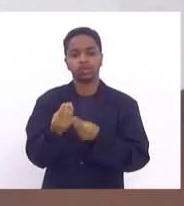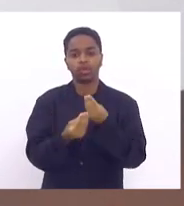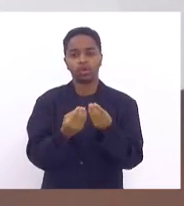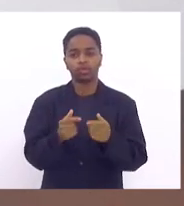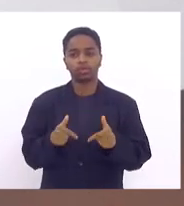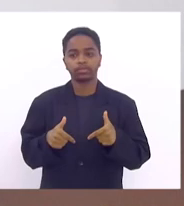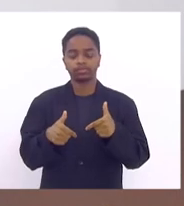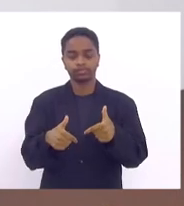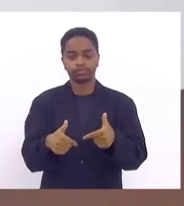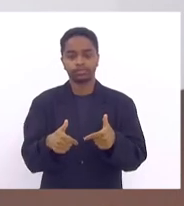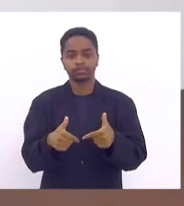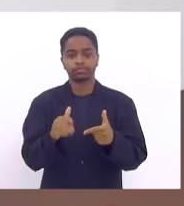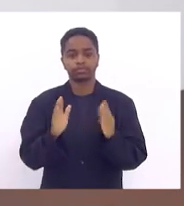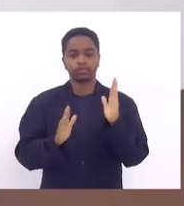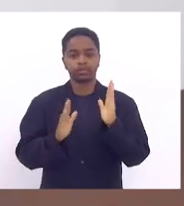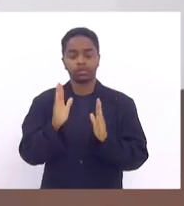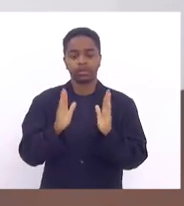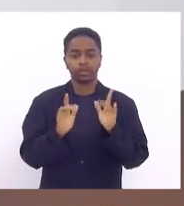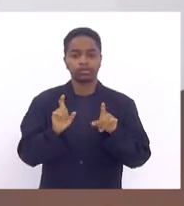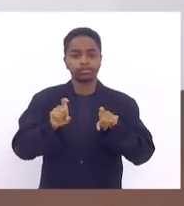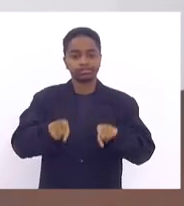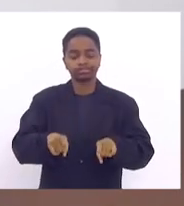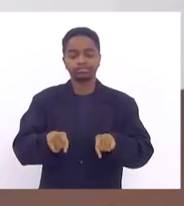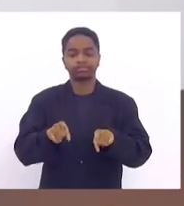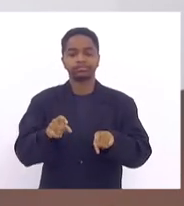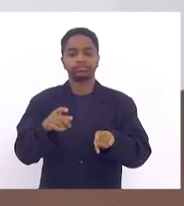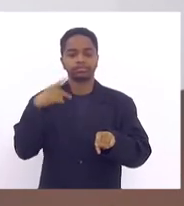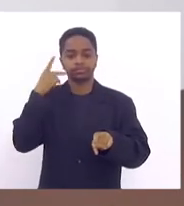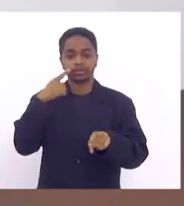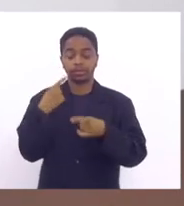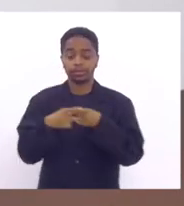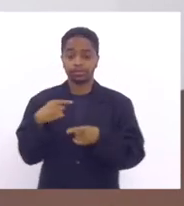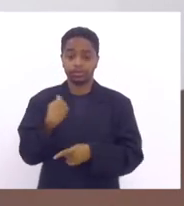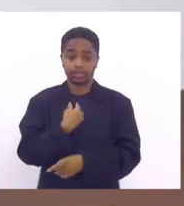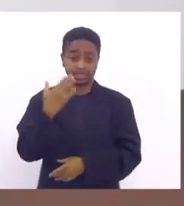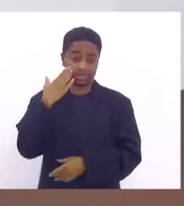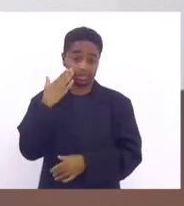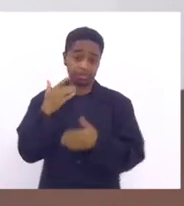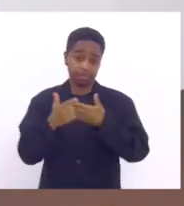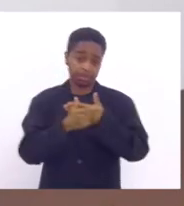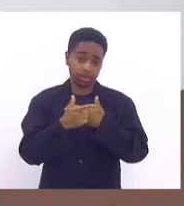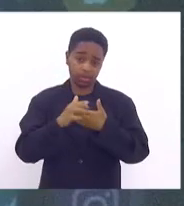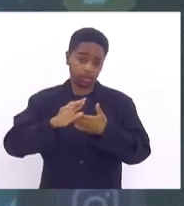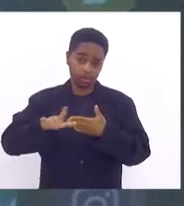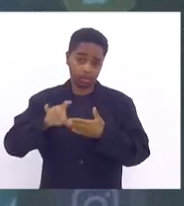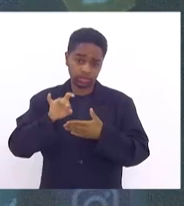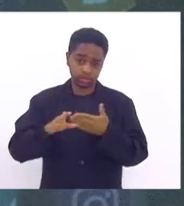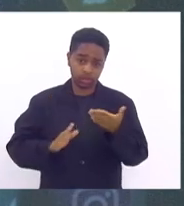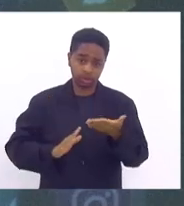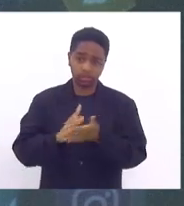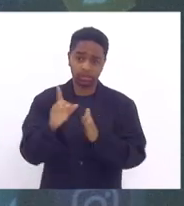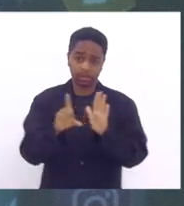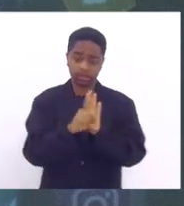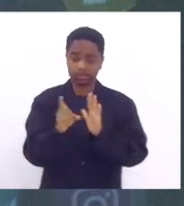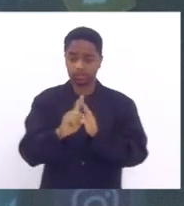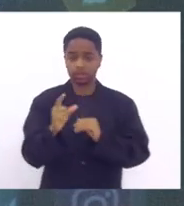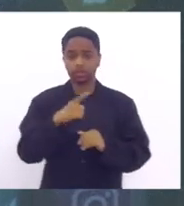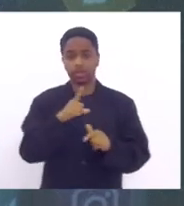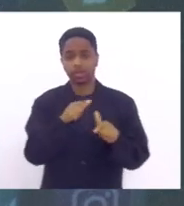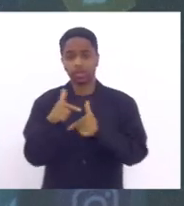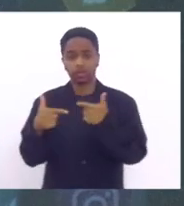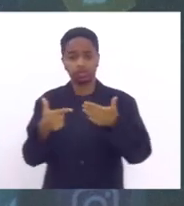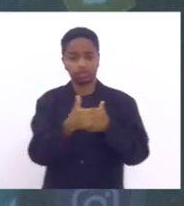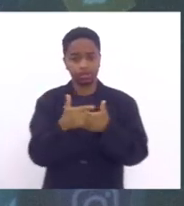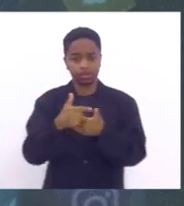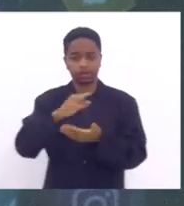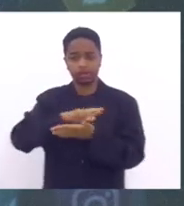do mandato parlamentar Todos nós sabemos que a função do parlamentar não é somente aprovar leis existem diversas outras funções